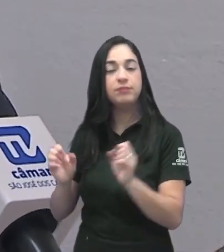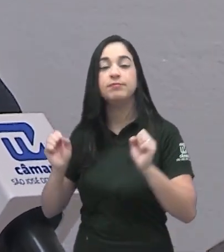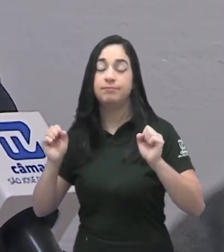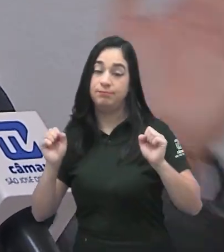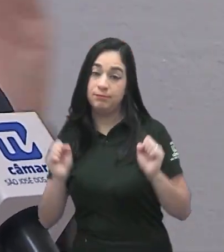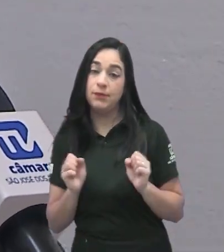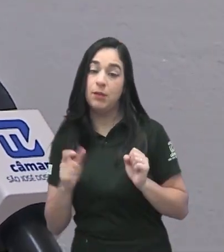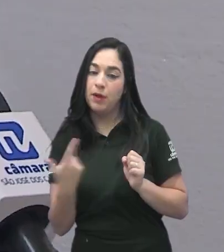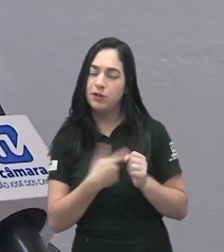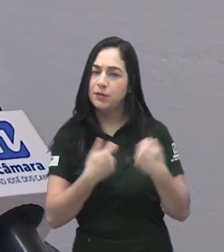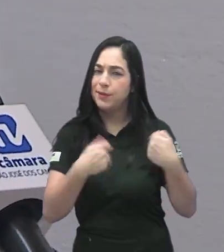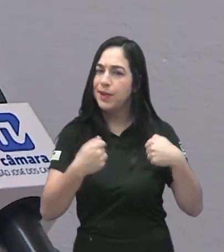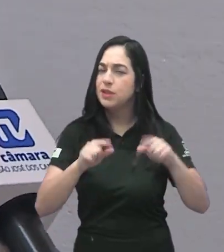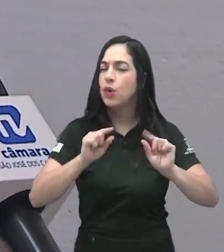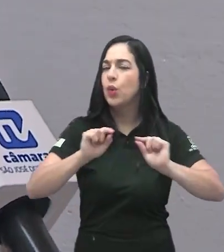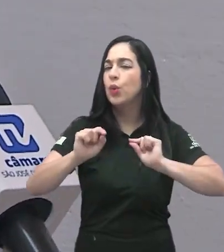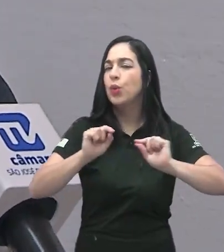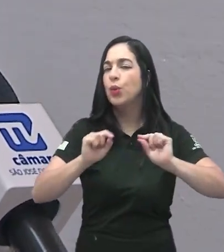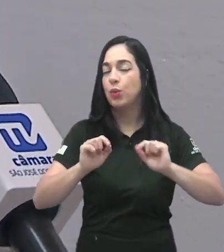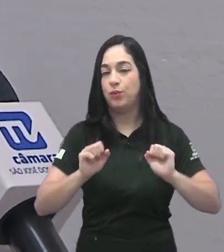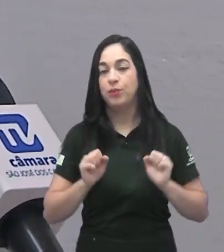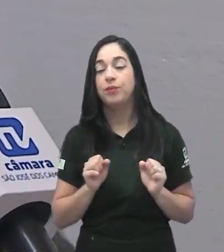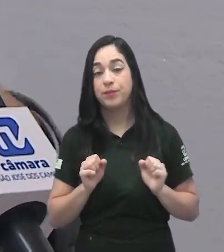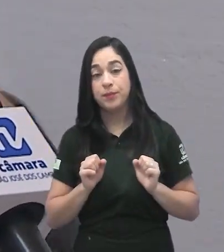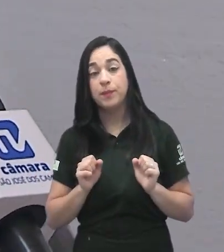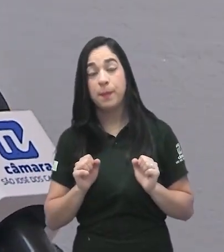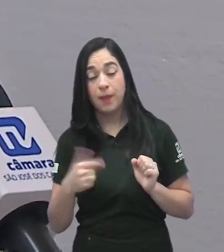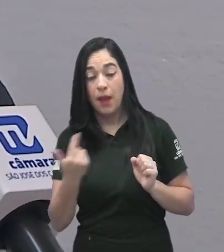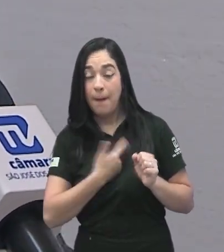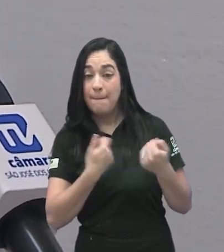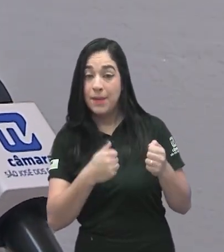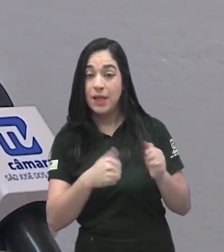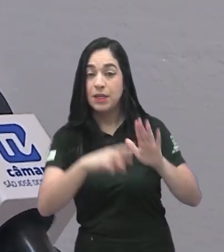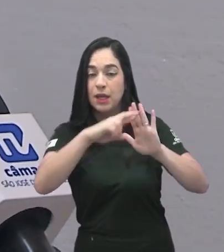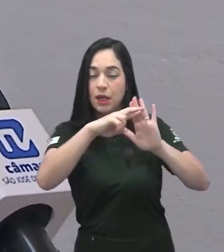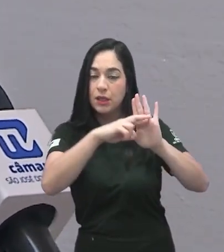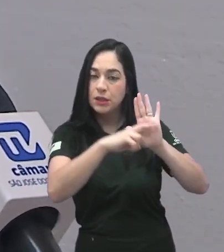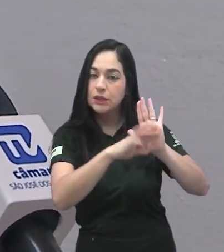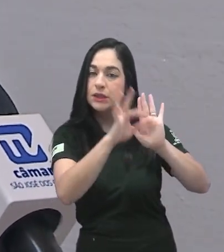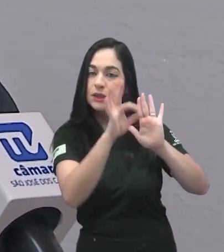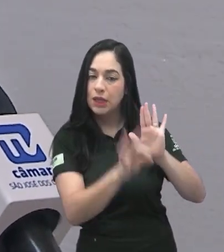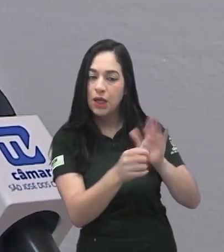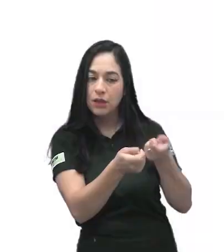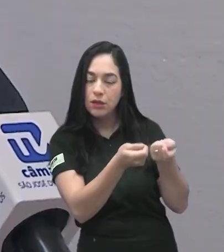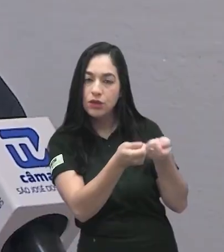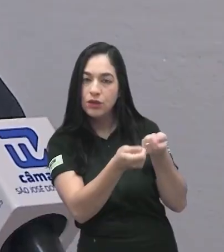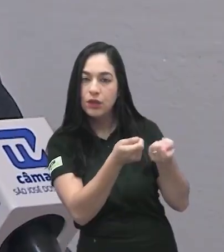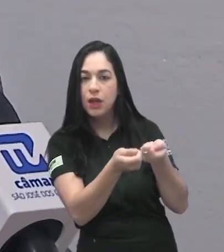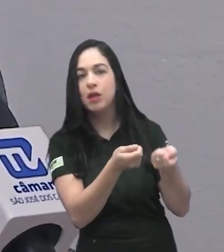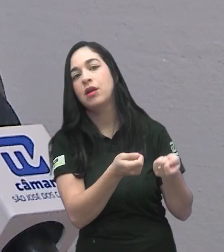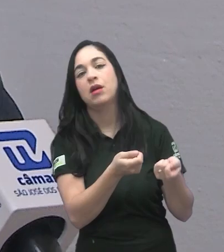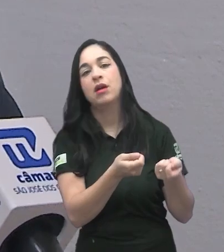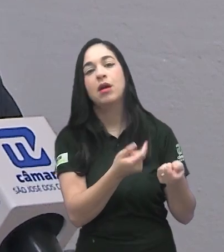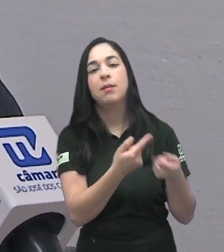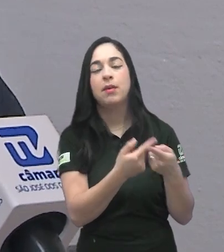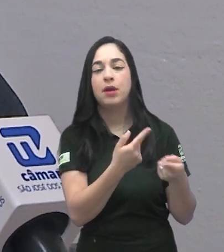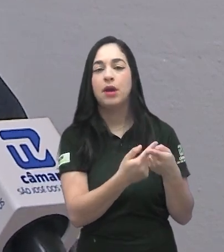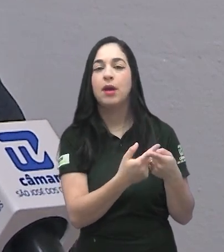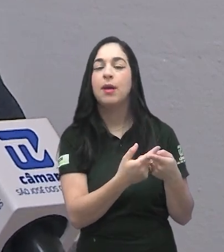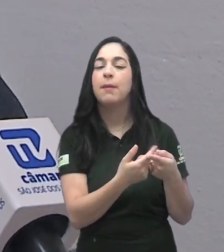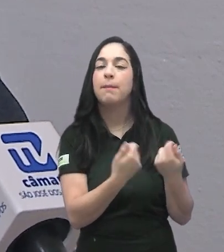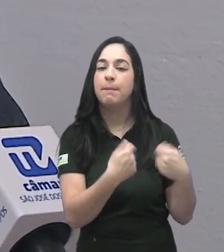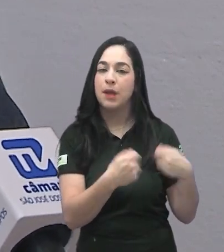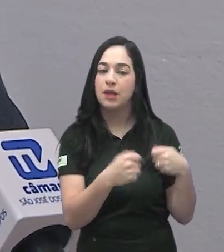comércio. Então, o que a gente precisa é como nós vamos regular a atividade da plataforma. Senão, nós não